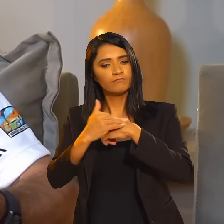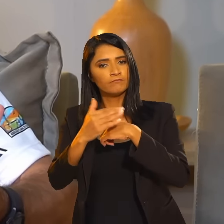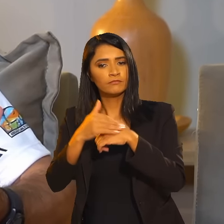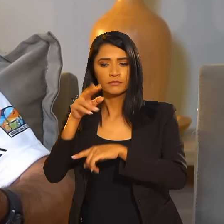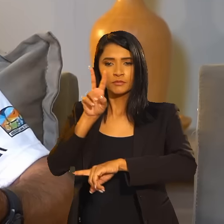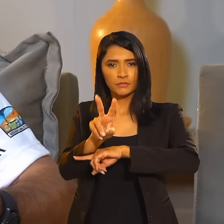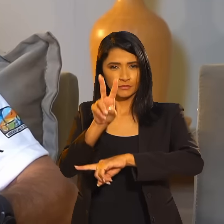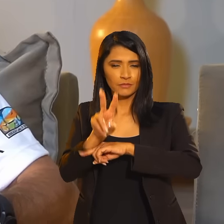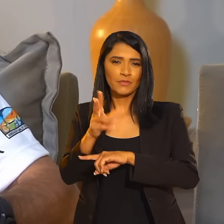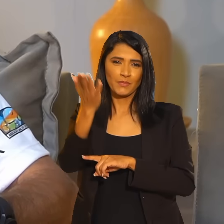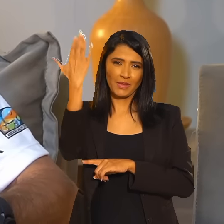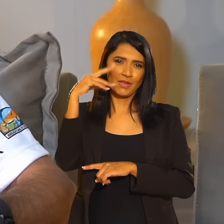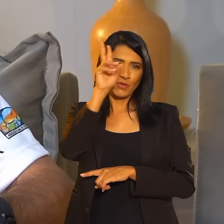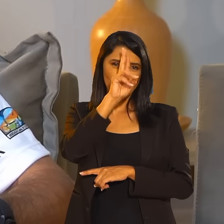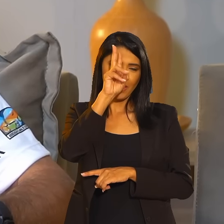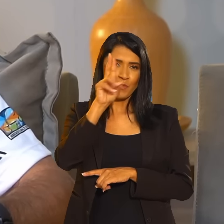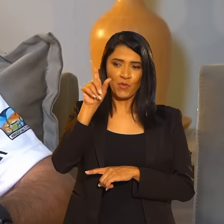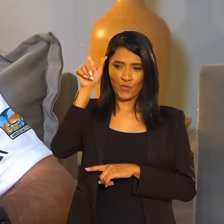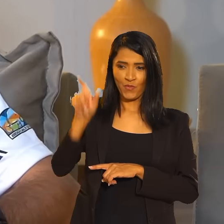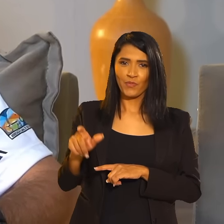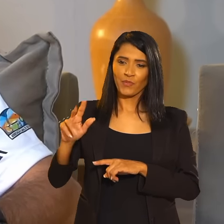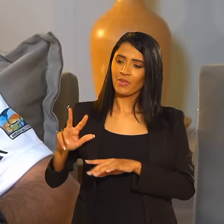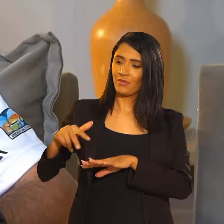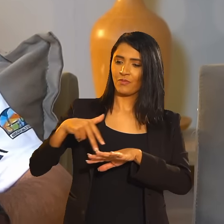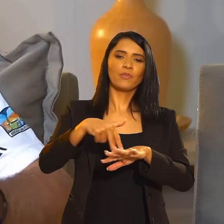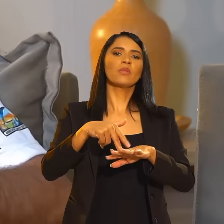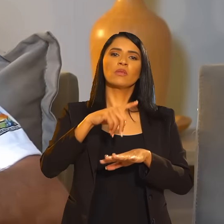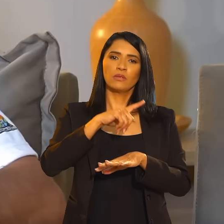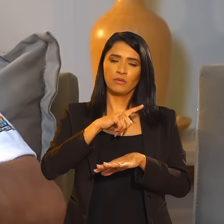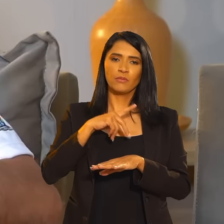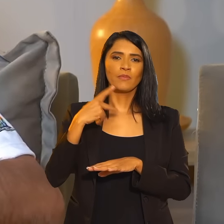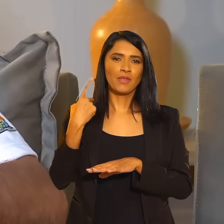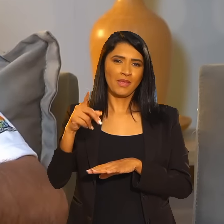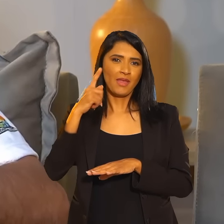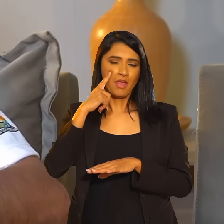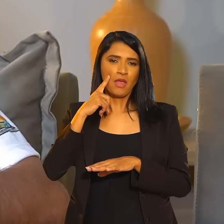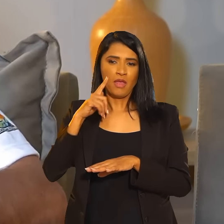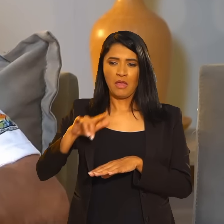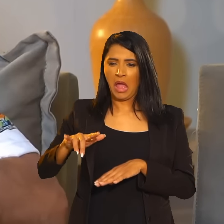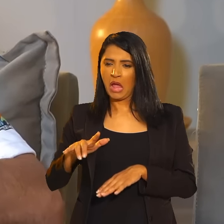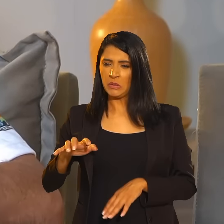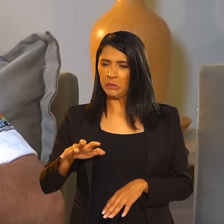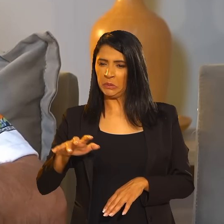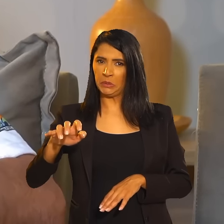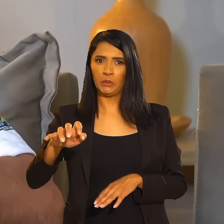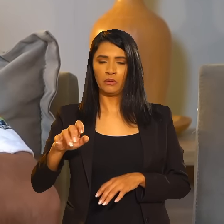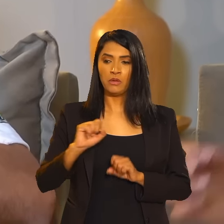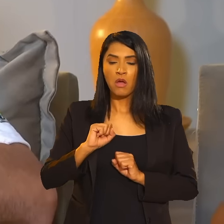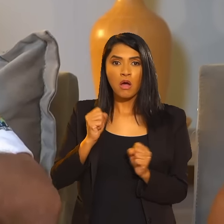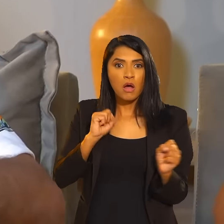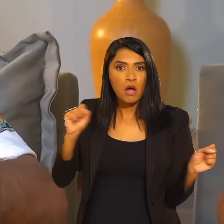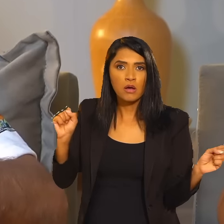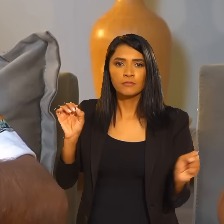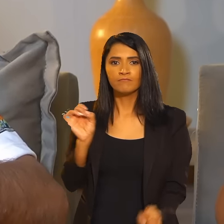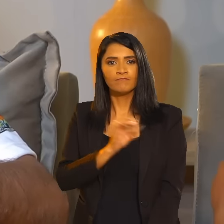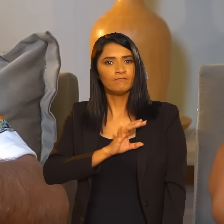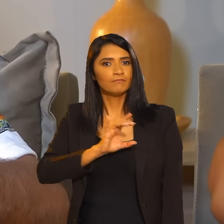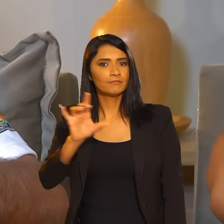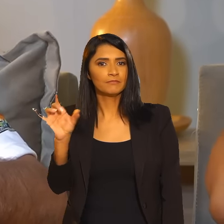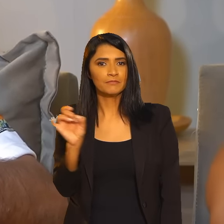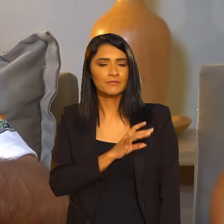proteção. Uma vez eu lembro lá, quando ela levantou, tinha aquelas aranhas grandes e eu era apavorado com